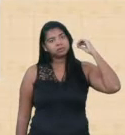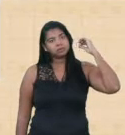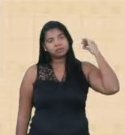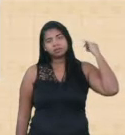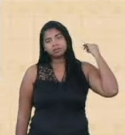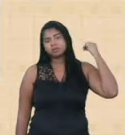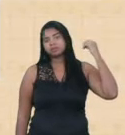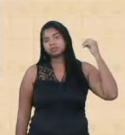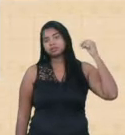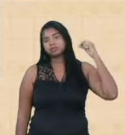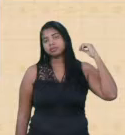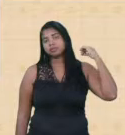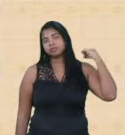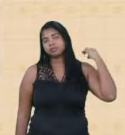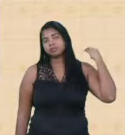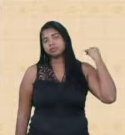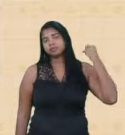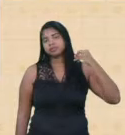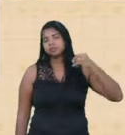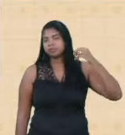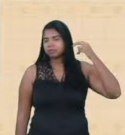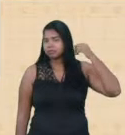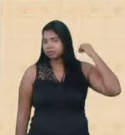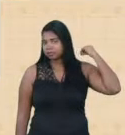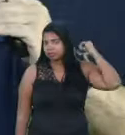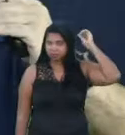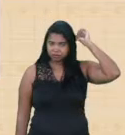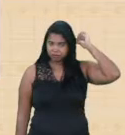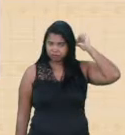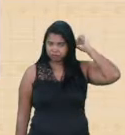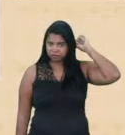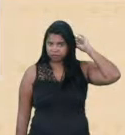magnéticos. Ou seja, mesmo que você quebre um ímã norte e sul,